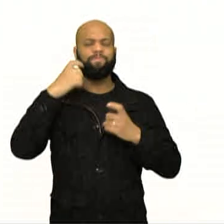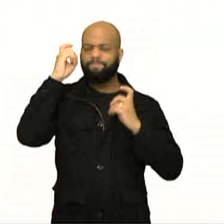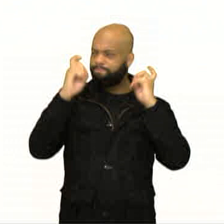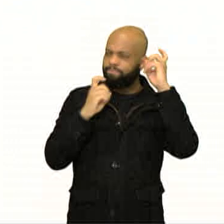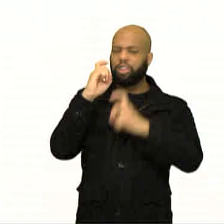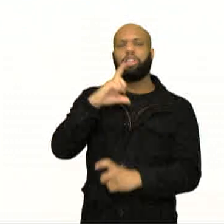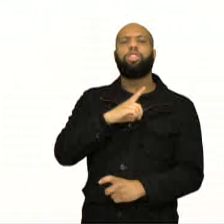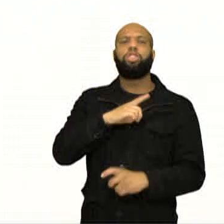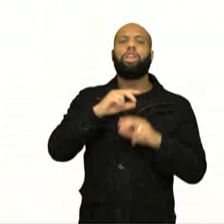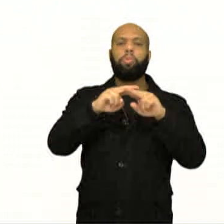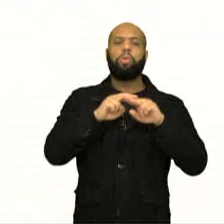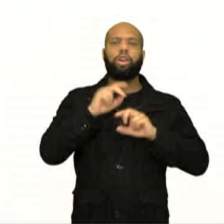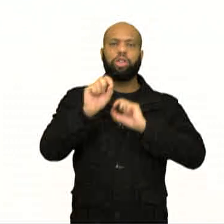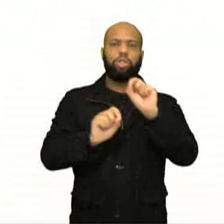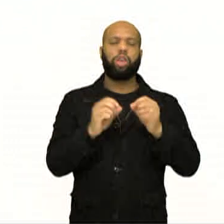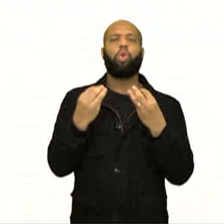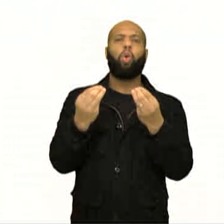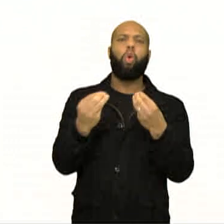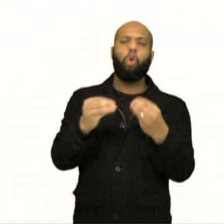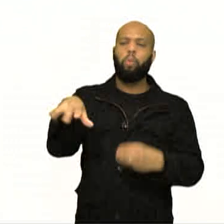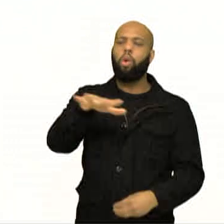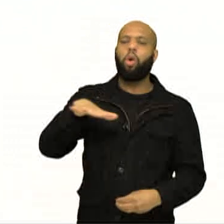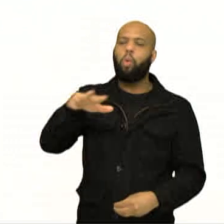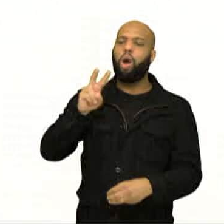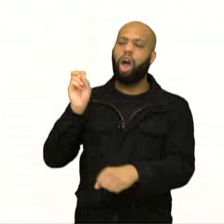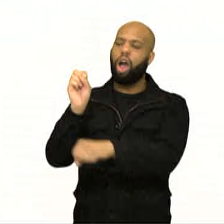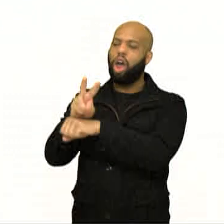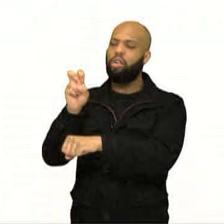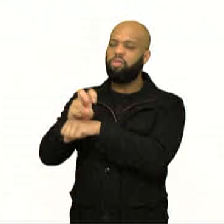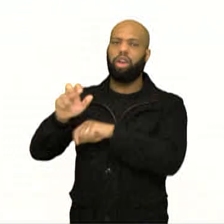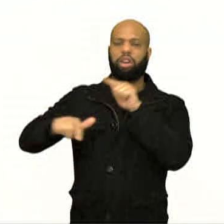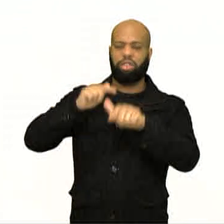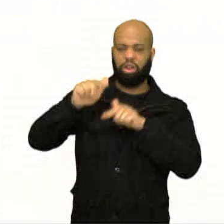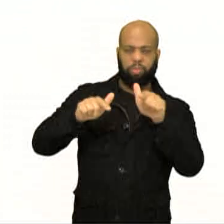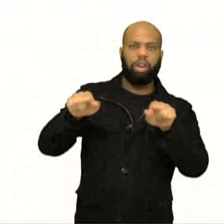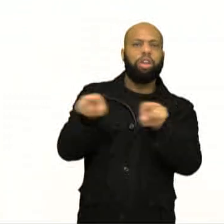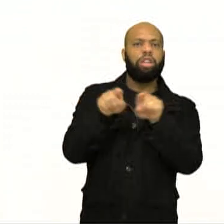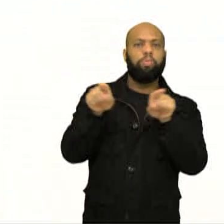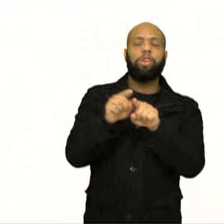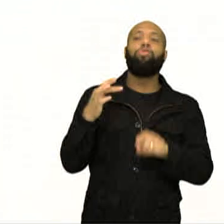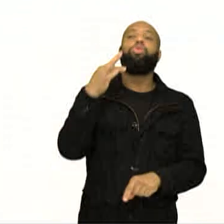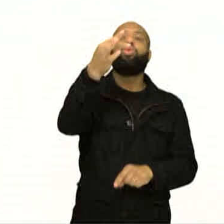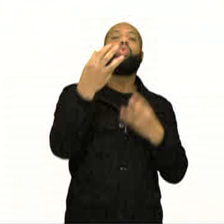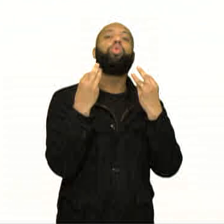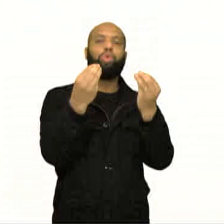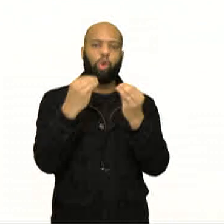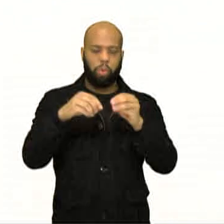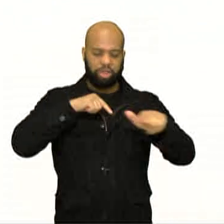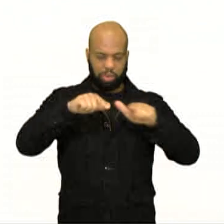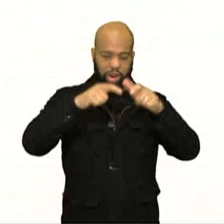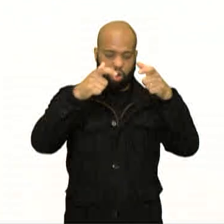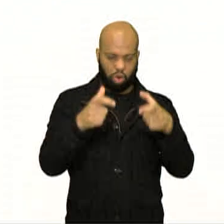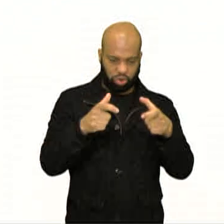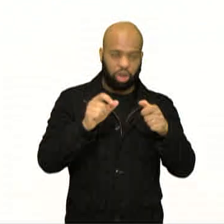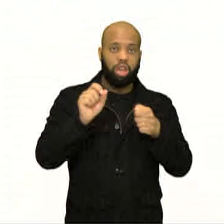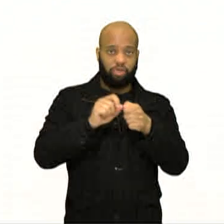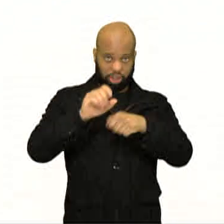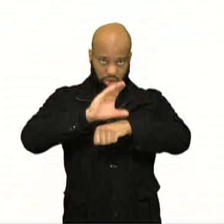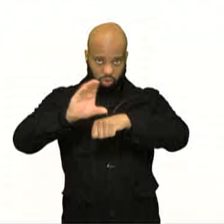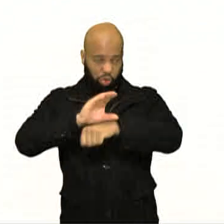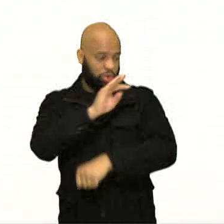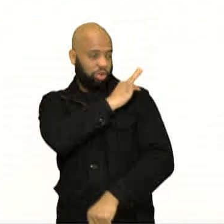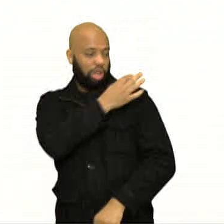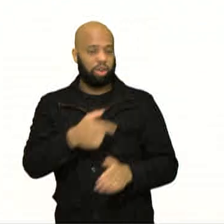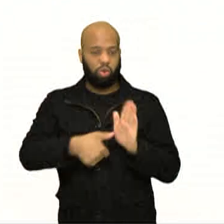preocupada com a questão do mercado, com as vagas de emprego e as projeções para o futuro. Fazer um curso antes me ajudou a